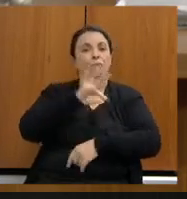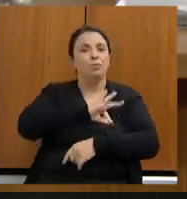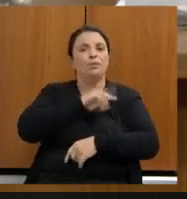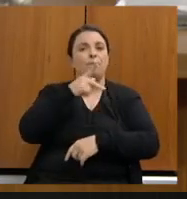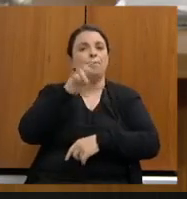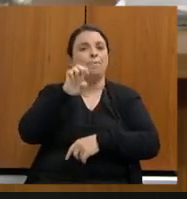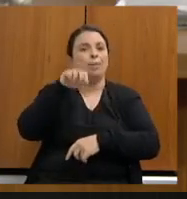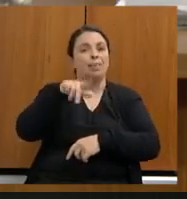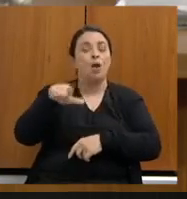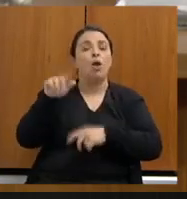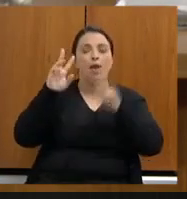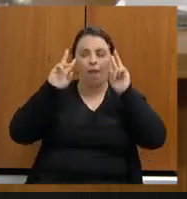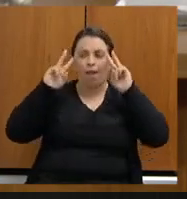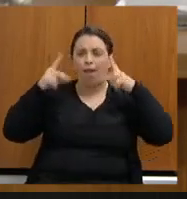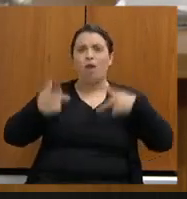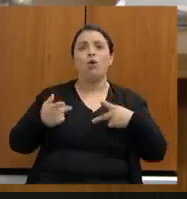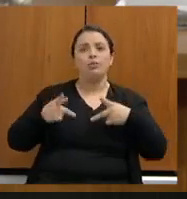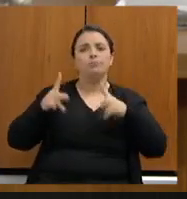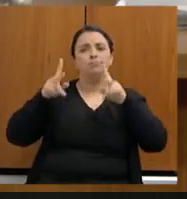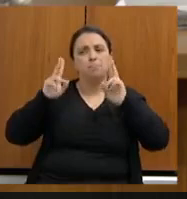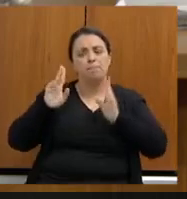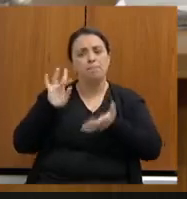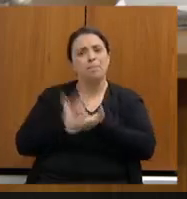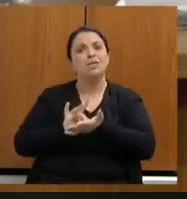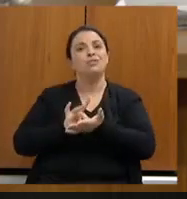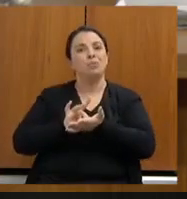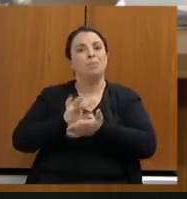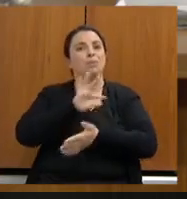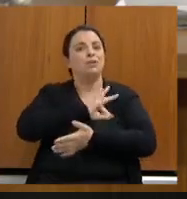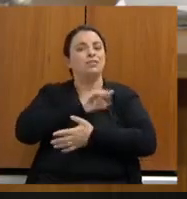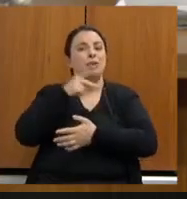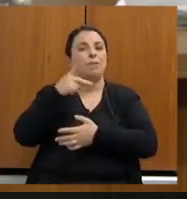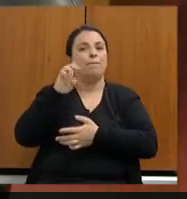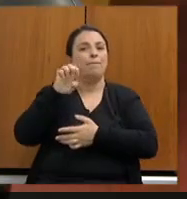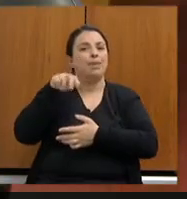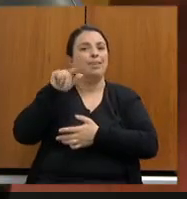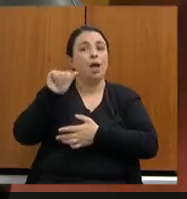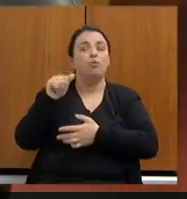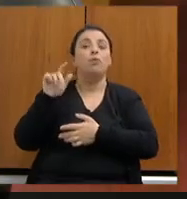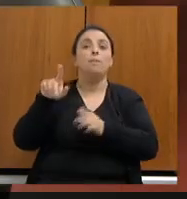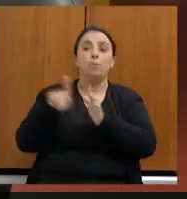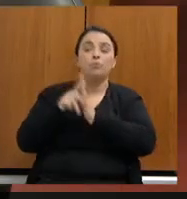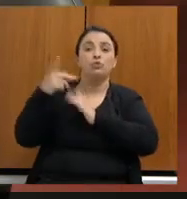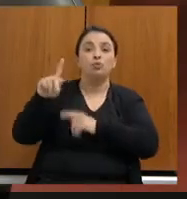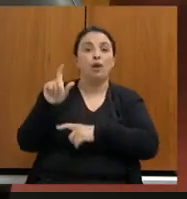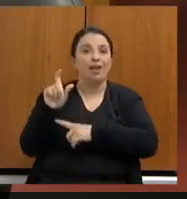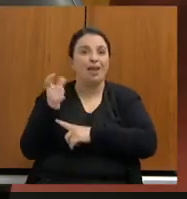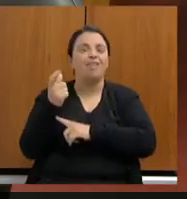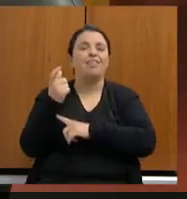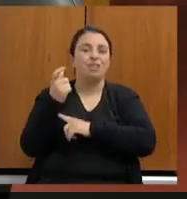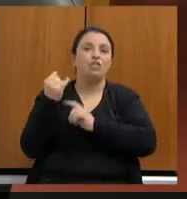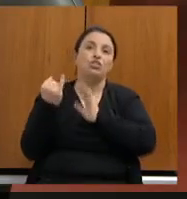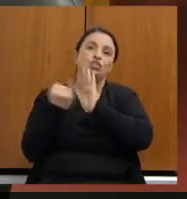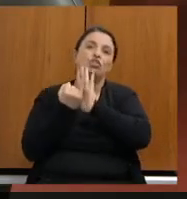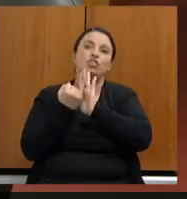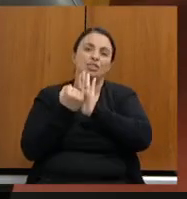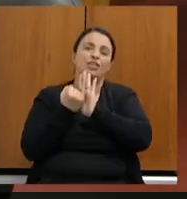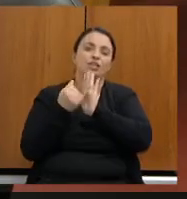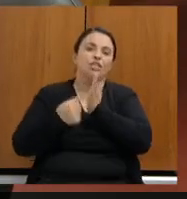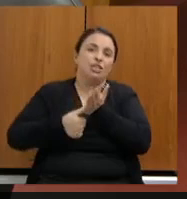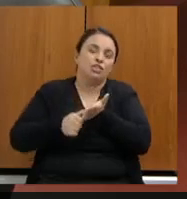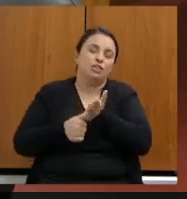efetivamente como policiais inclusive na sua carteira de identificação passo a palavra o deputado João Leite para as suas considerações